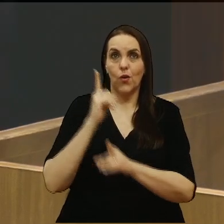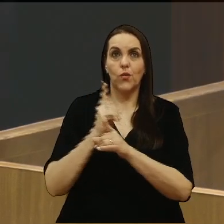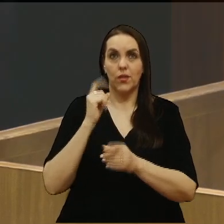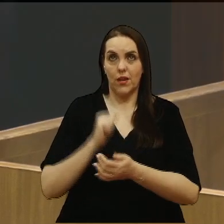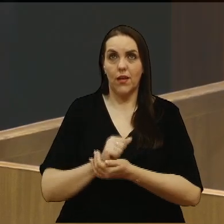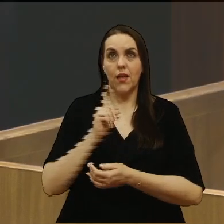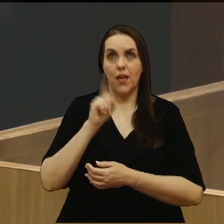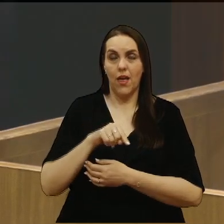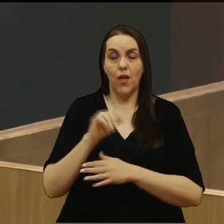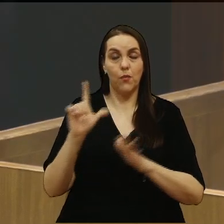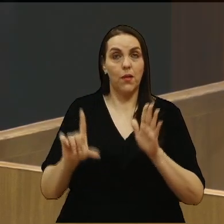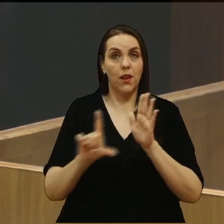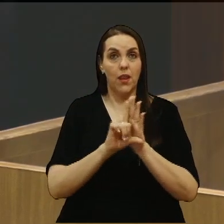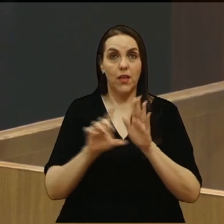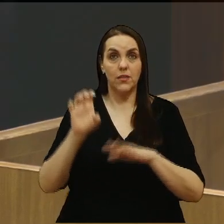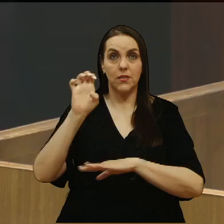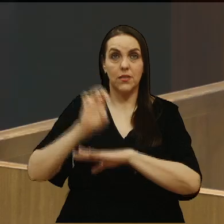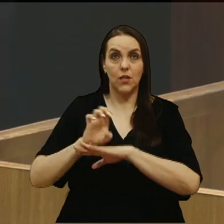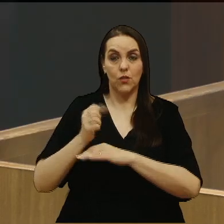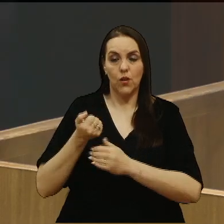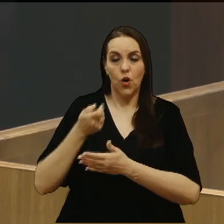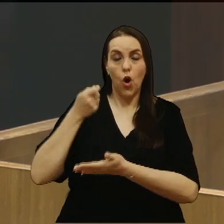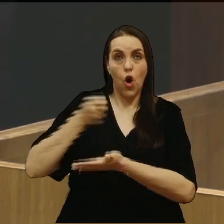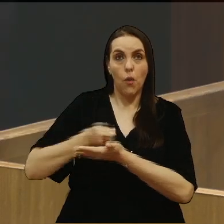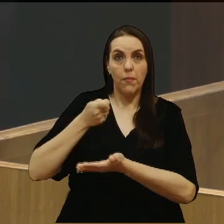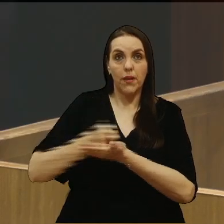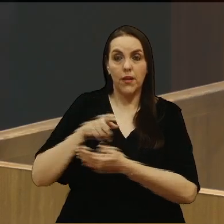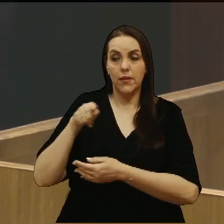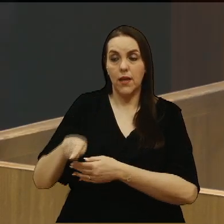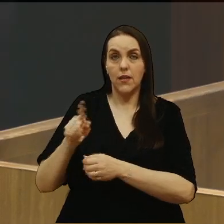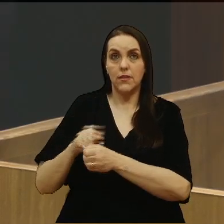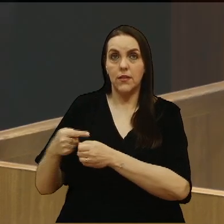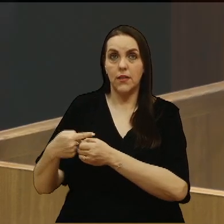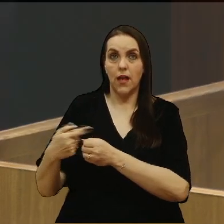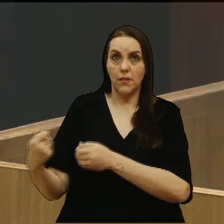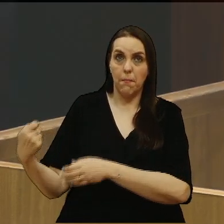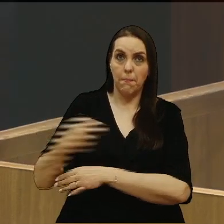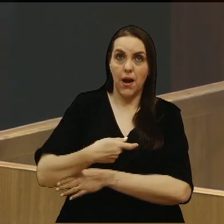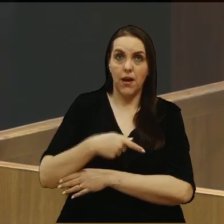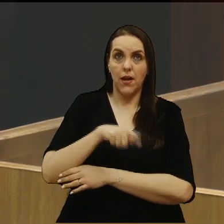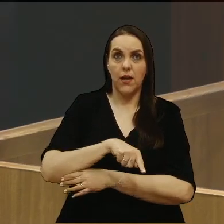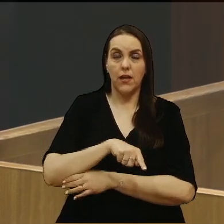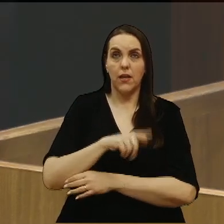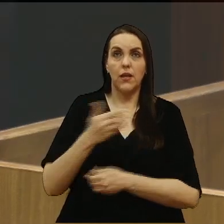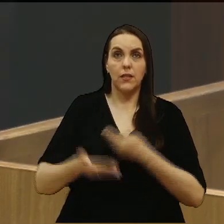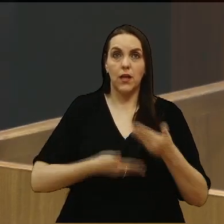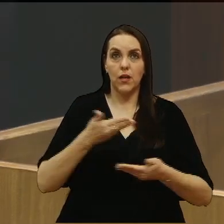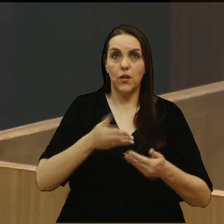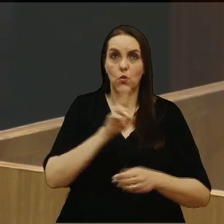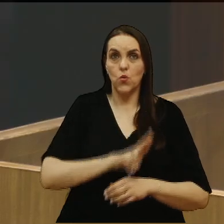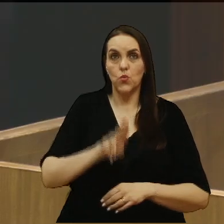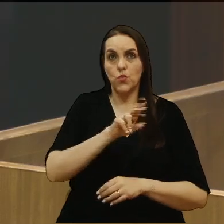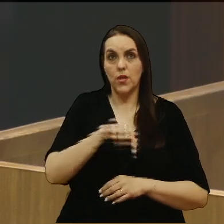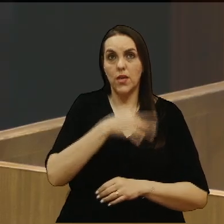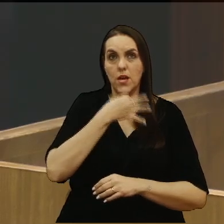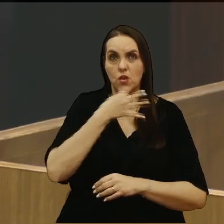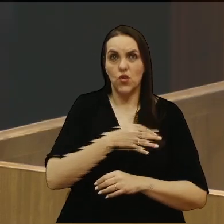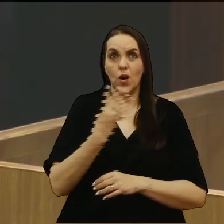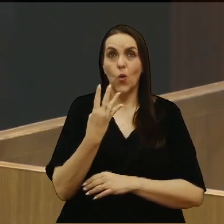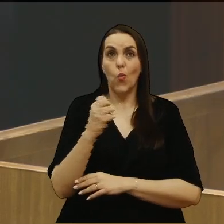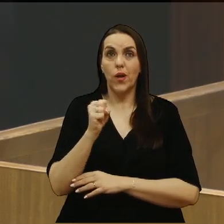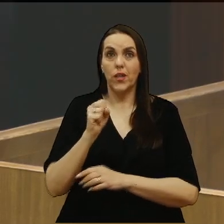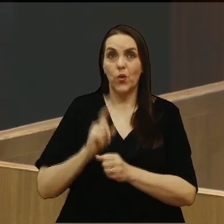é através de uma lei estadual impondo que esses municípios contribuam de acordo com o que eles usam em Caxias do Sul. São